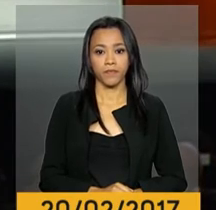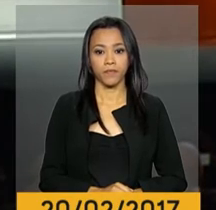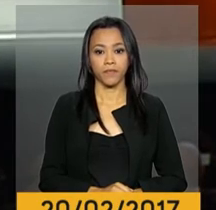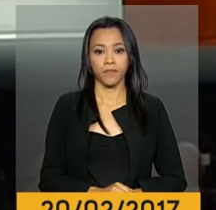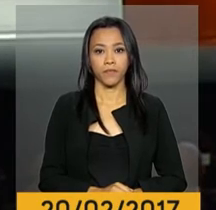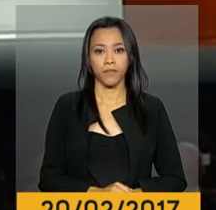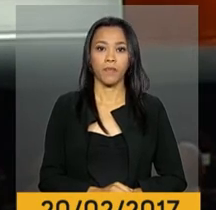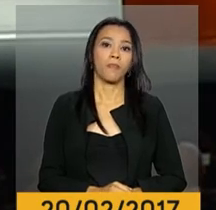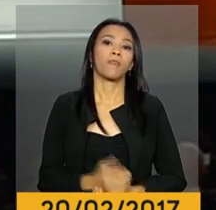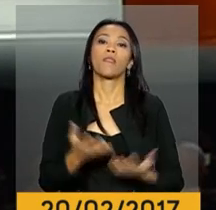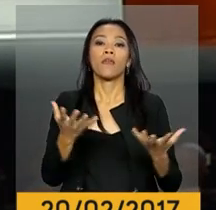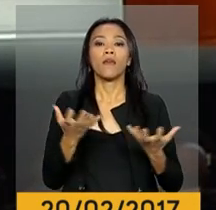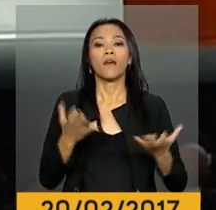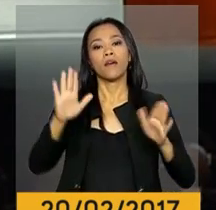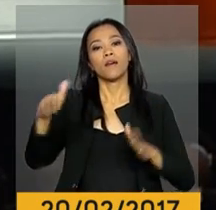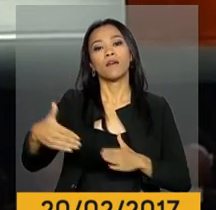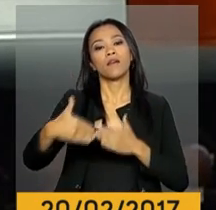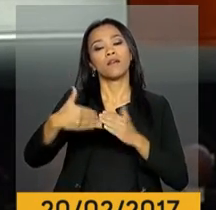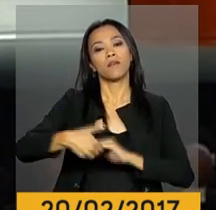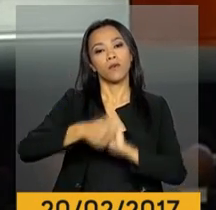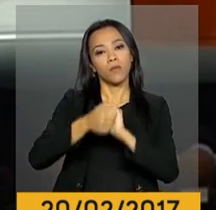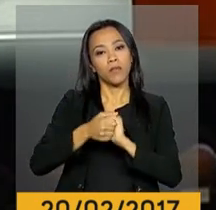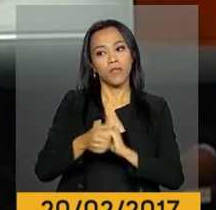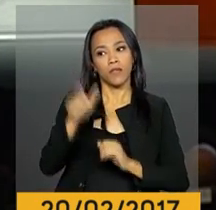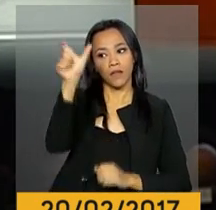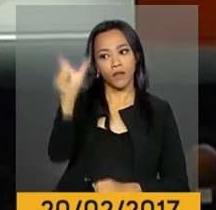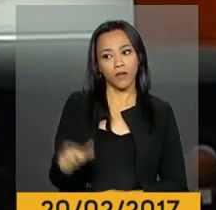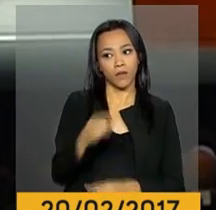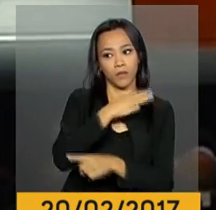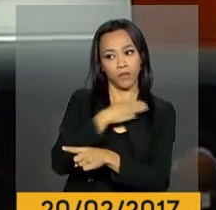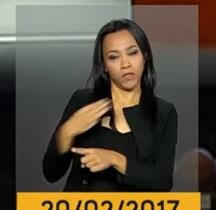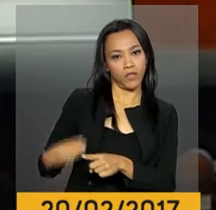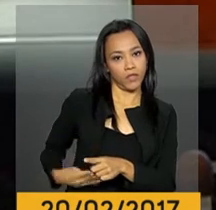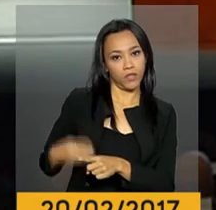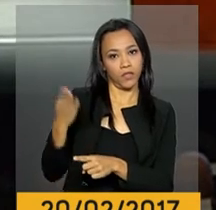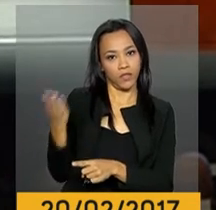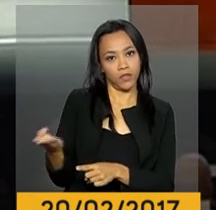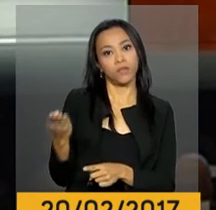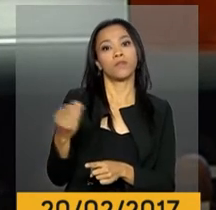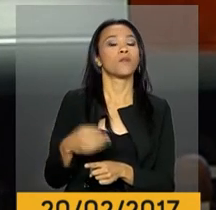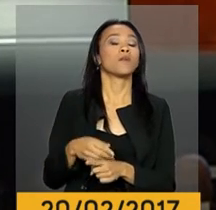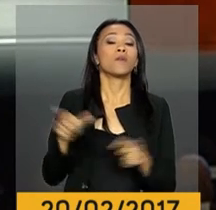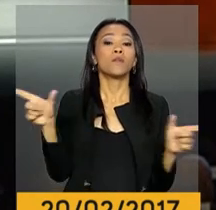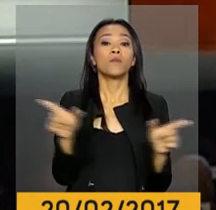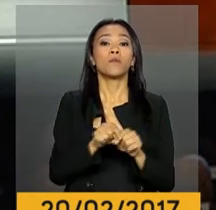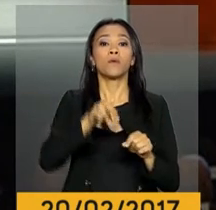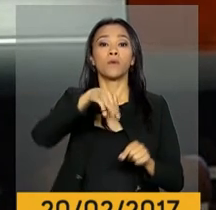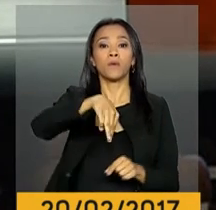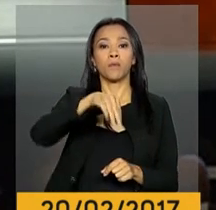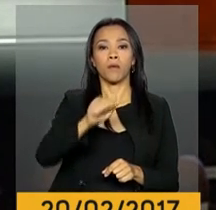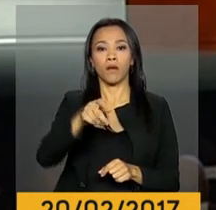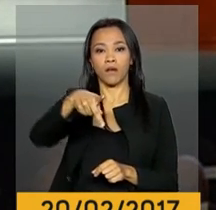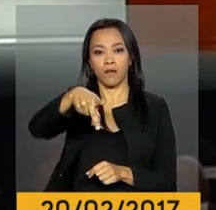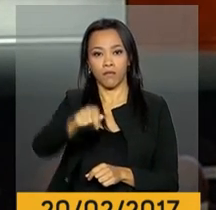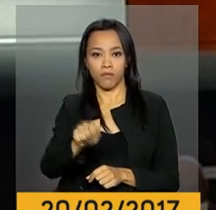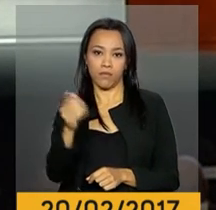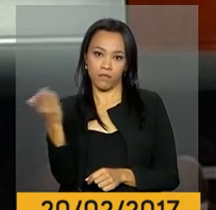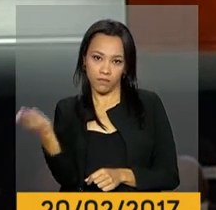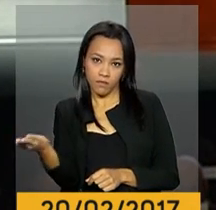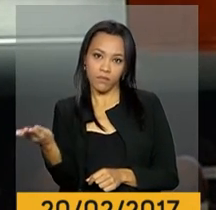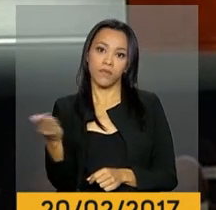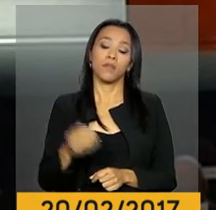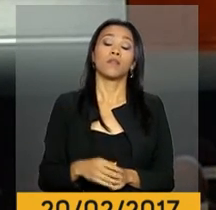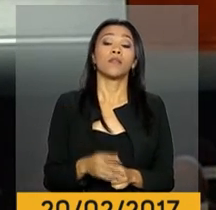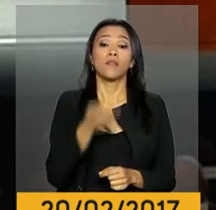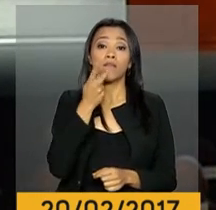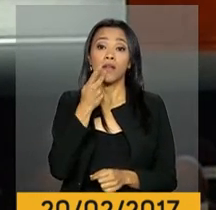Quero cumprimentar o Blairo Maggi, ministro de Estado da Agricultura, Pecuária e Abastecimento, e